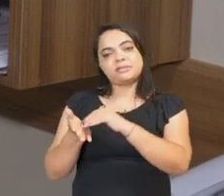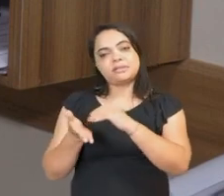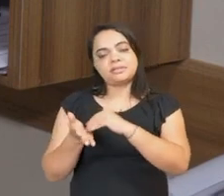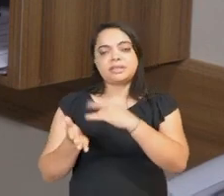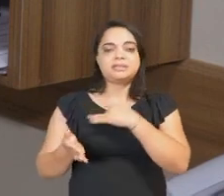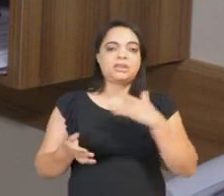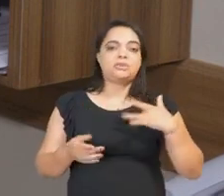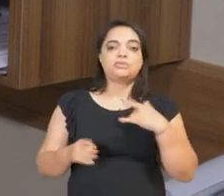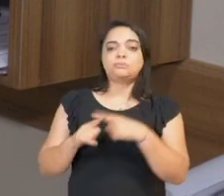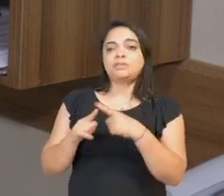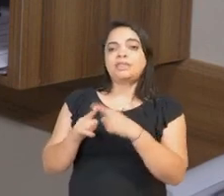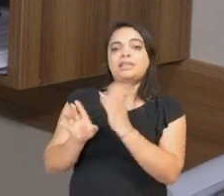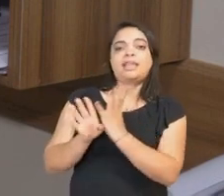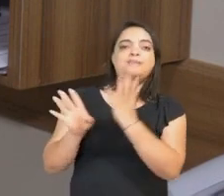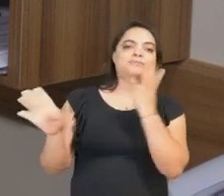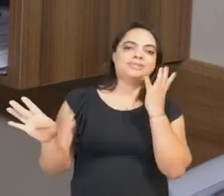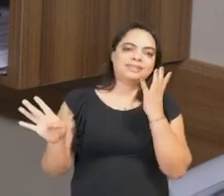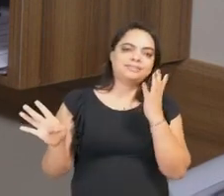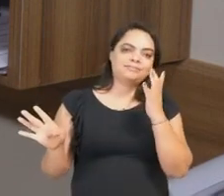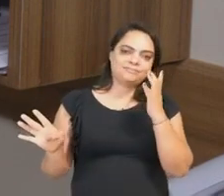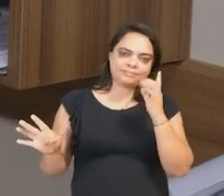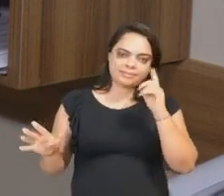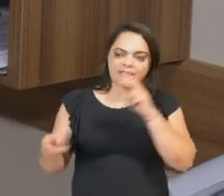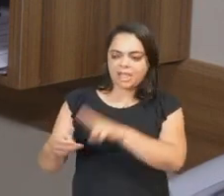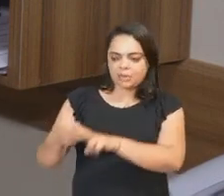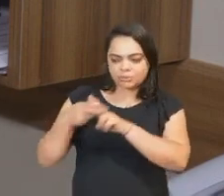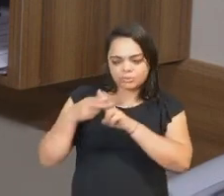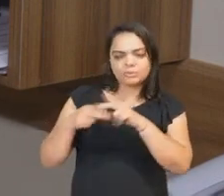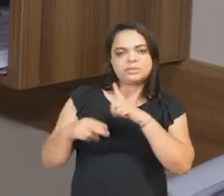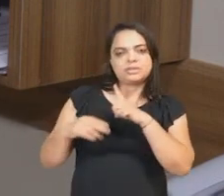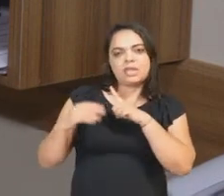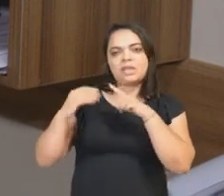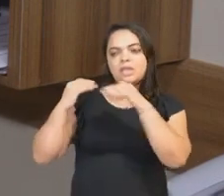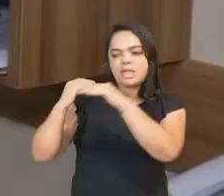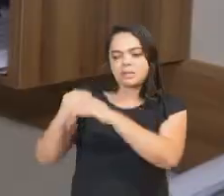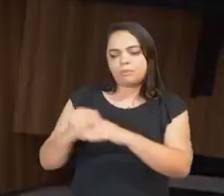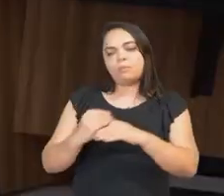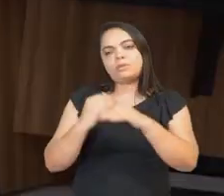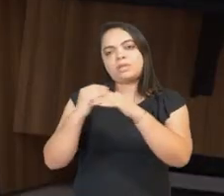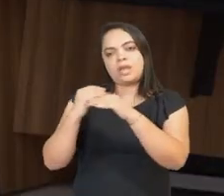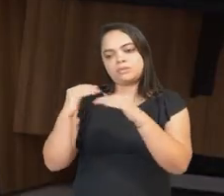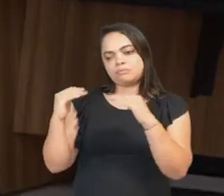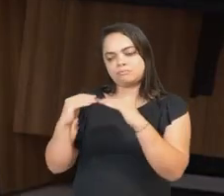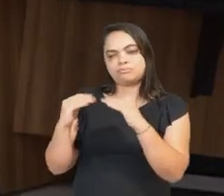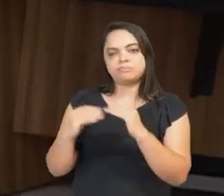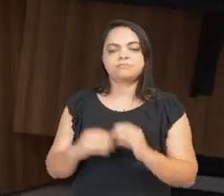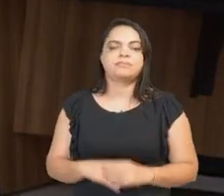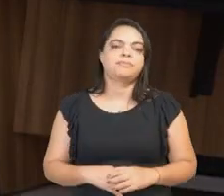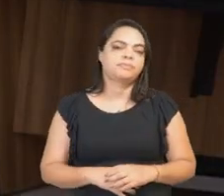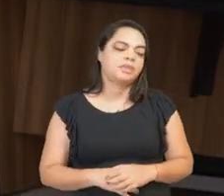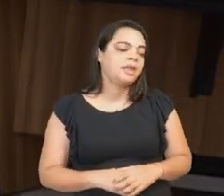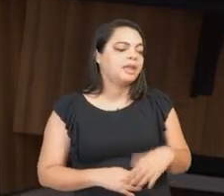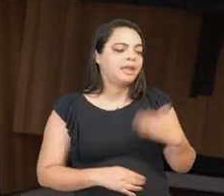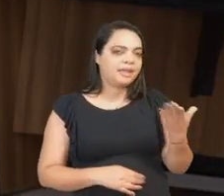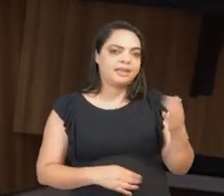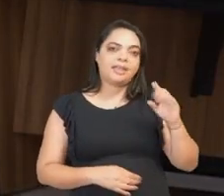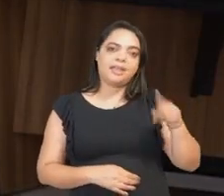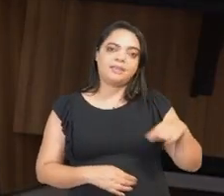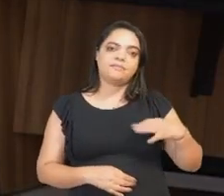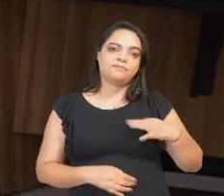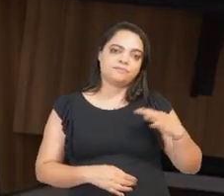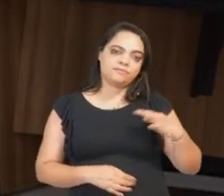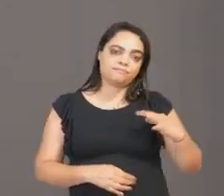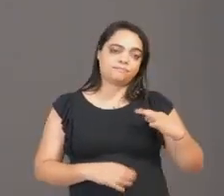ele entra numa fila única né Esse é um dos princípios do SUS aí que idade é igualdade vai dar força é voluntária do grupo